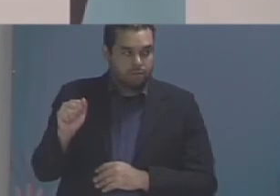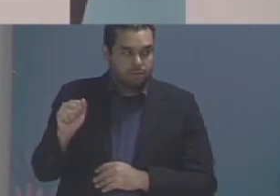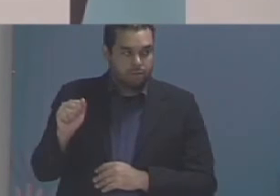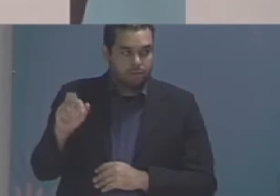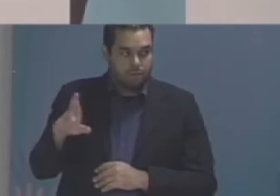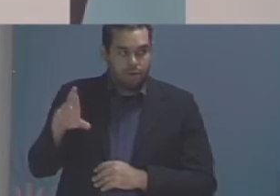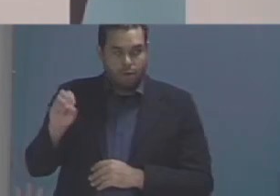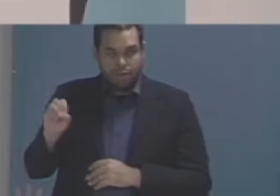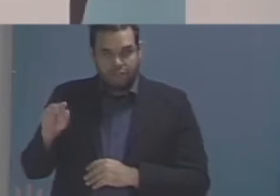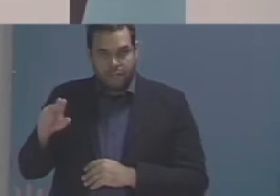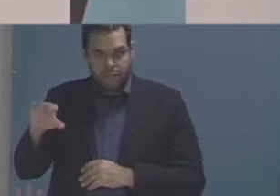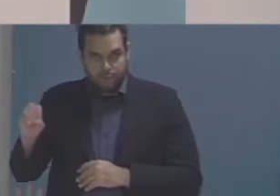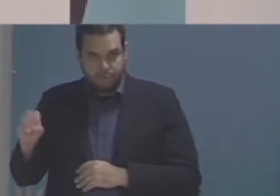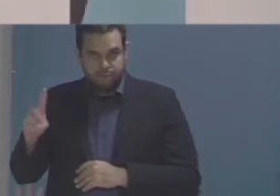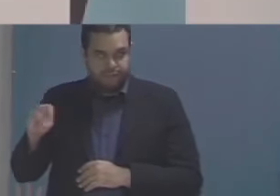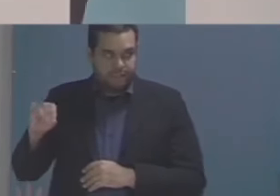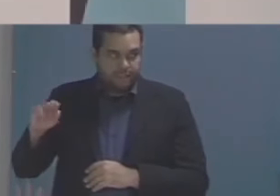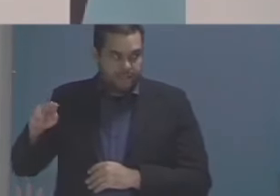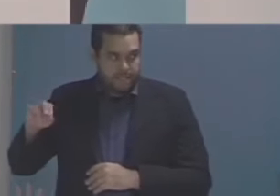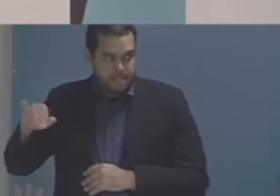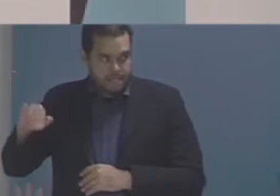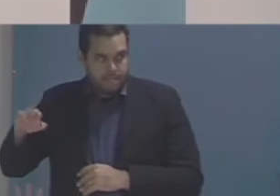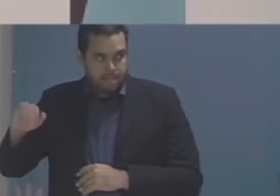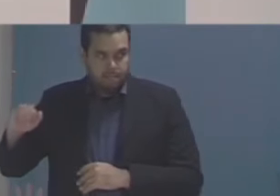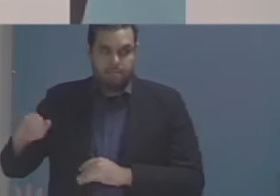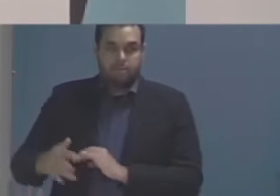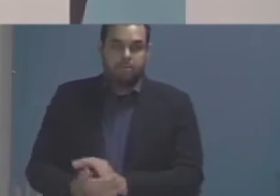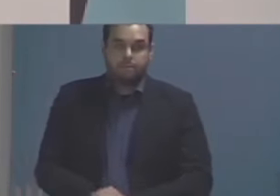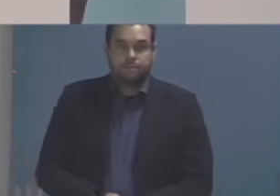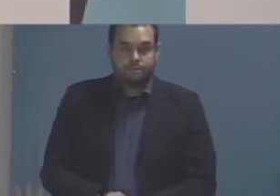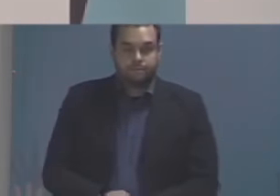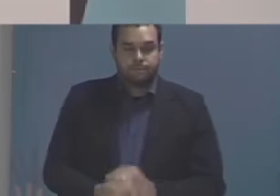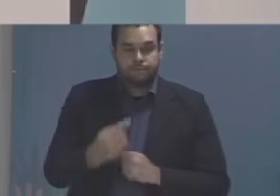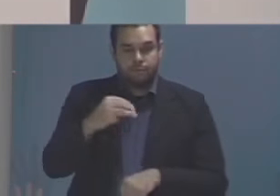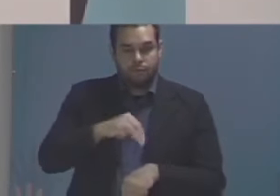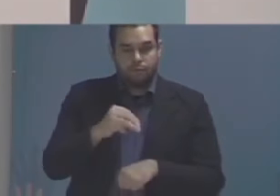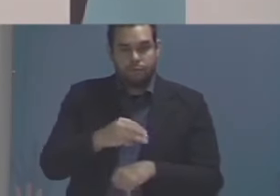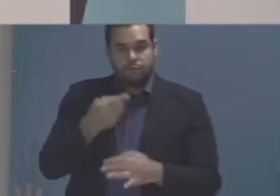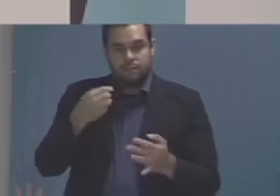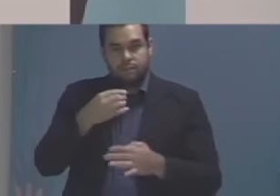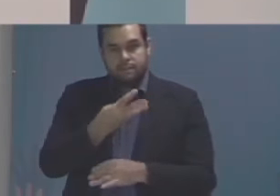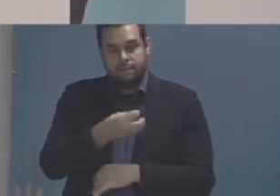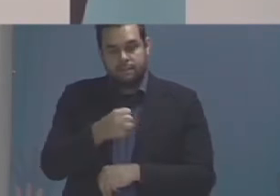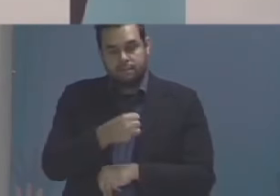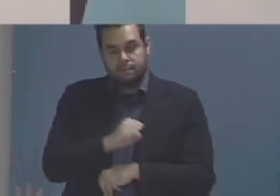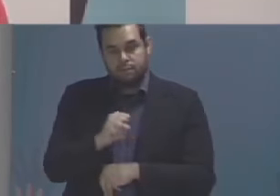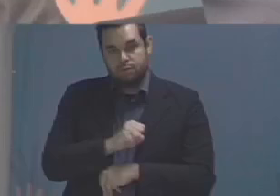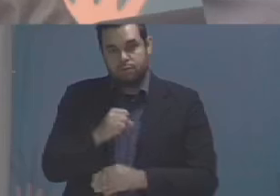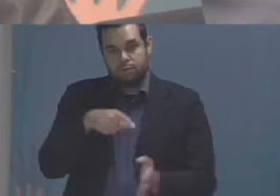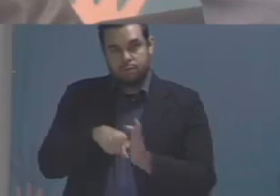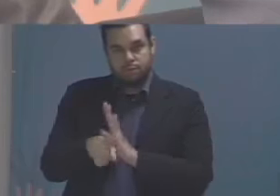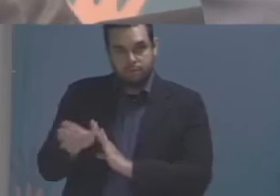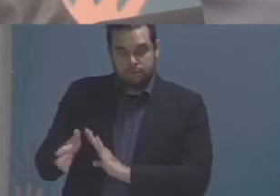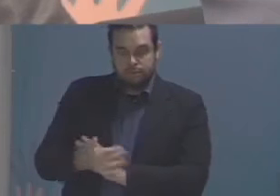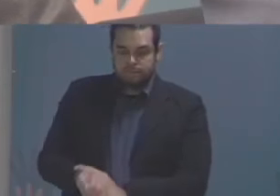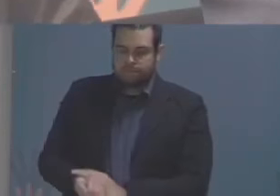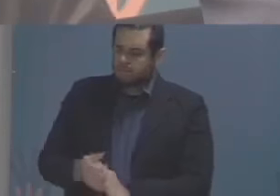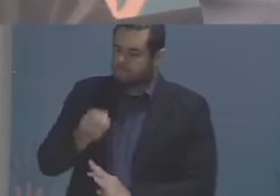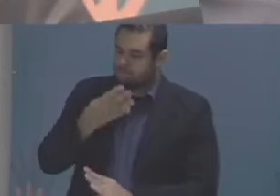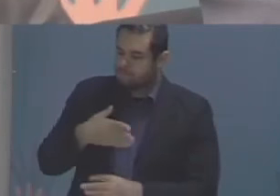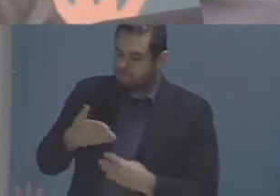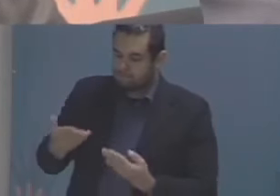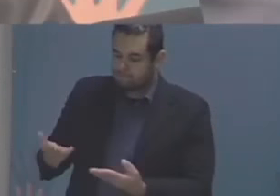Rogério Giannini. Candidato, o senhor terá 1 minuto e 30 segundos para a sua pergunta. Bom,